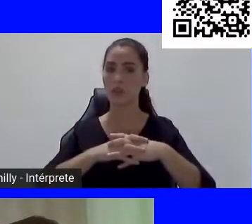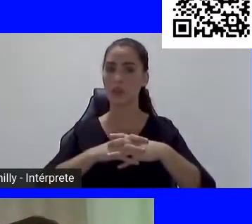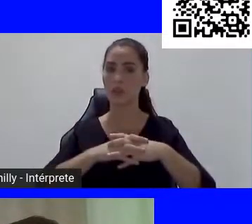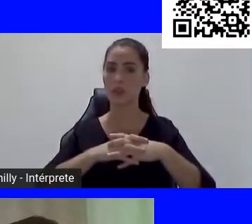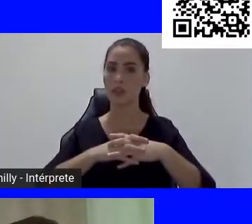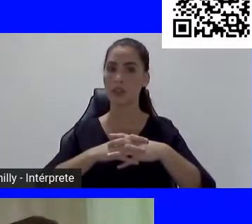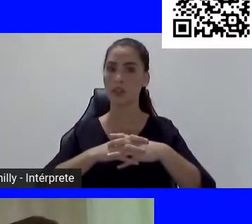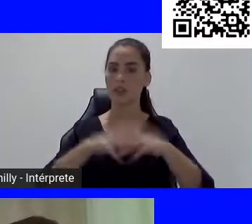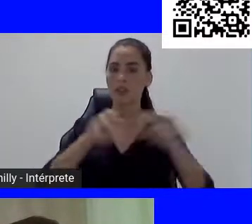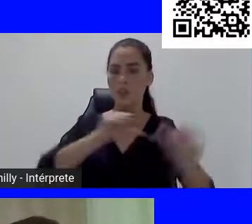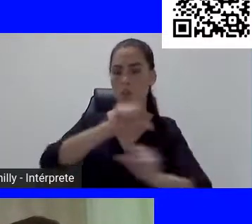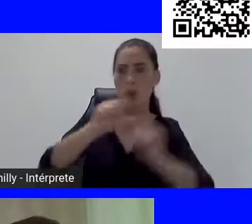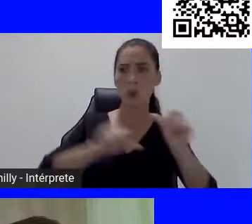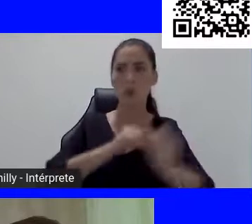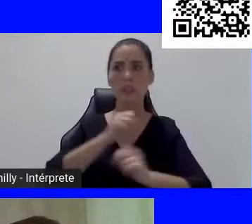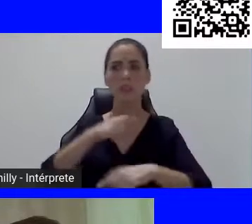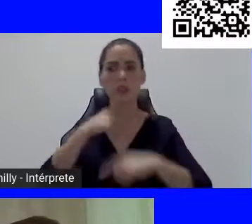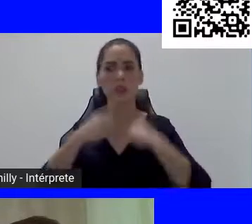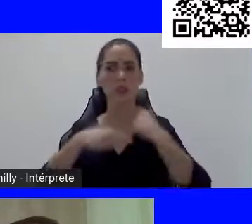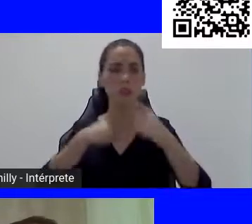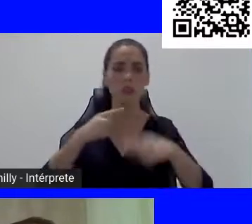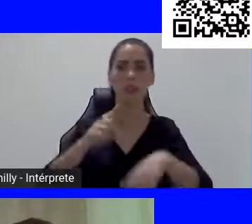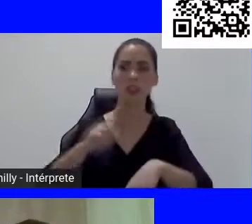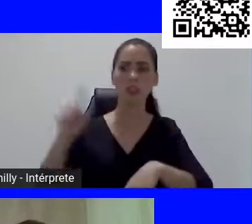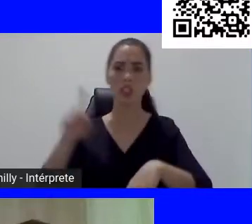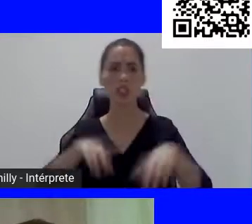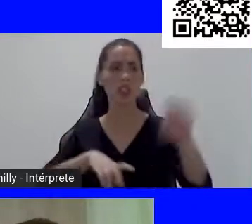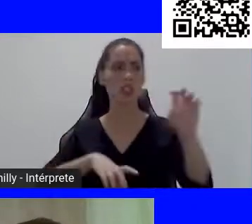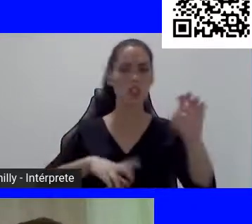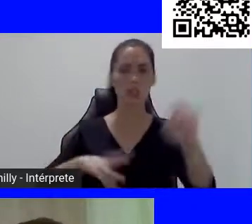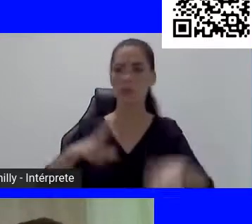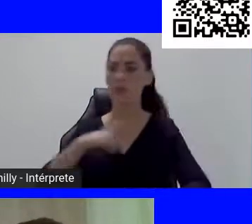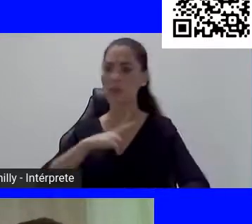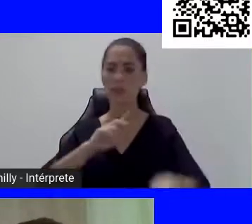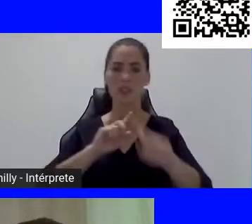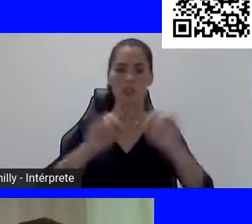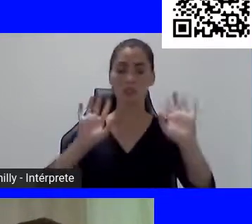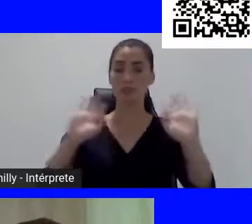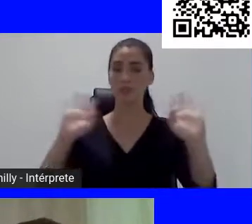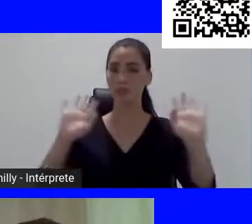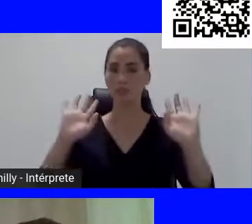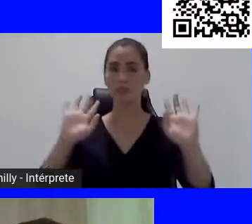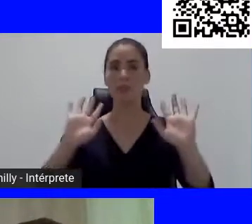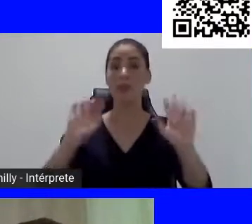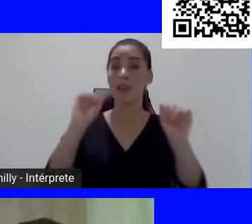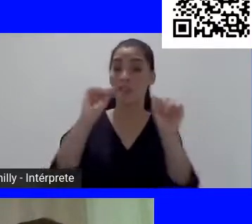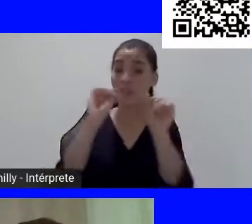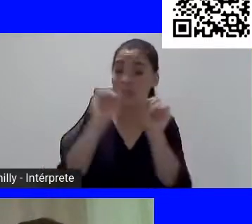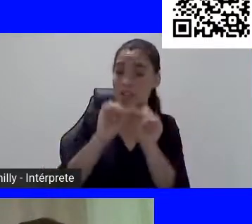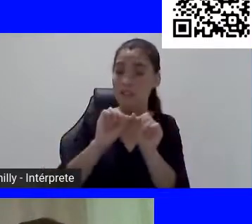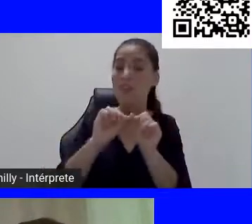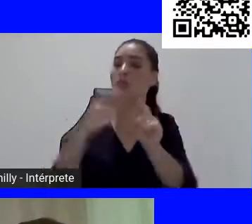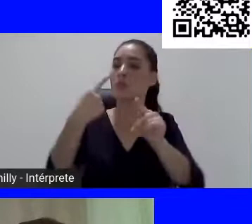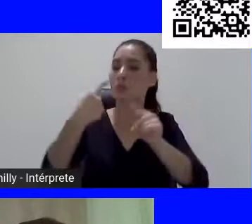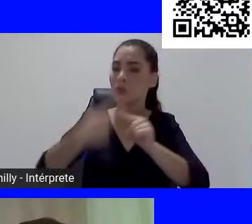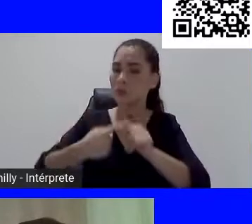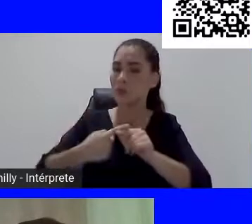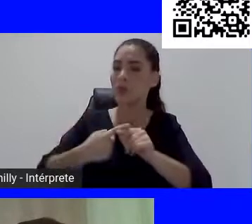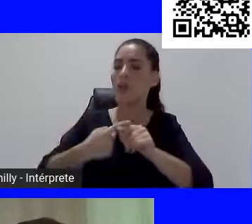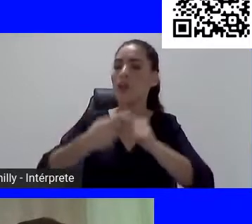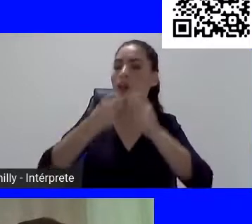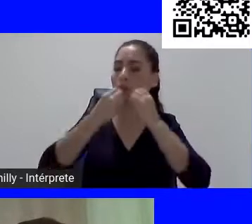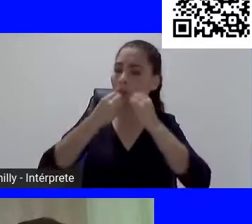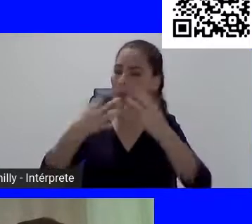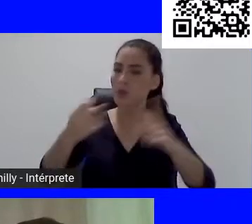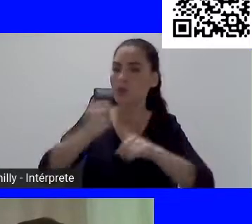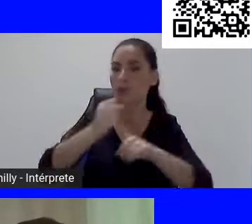direita, privatizar ou não privatizar. É aquilo que for fazer, fazer com um bem maior, que é o interesse da sociedade brasileira. Nós não